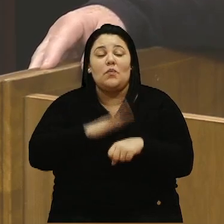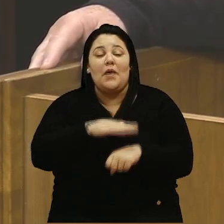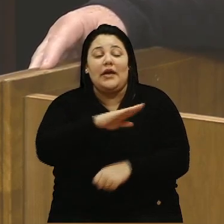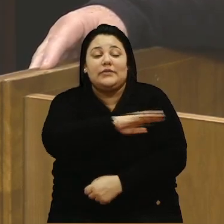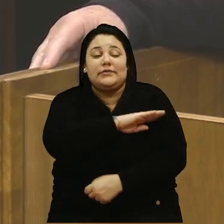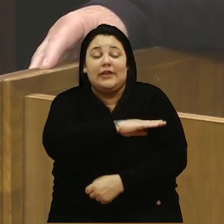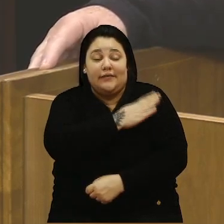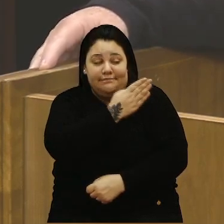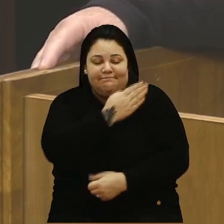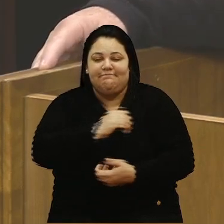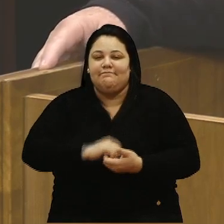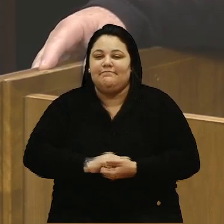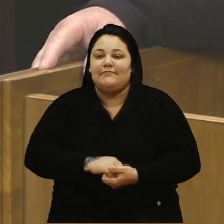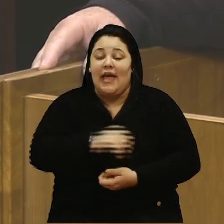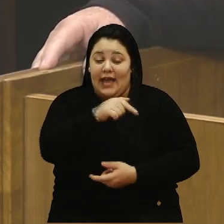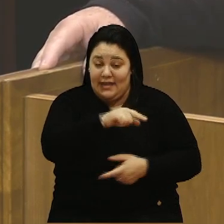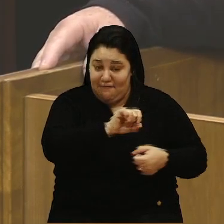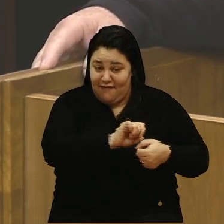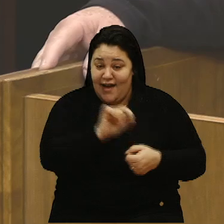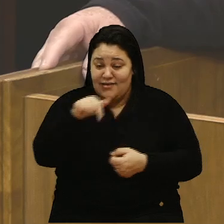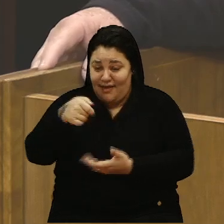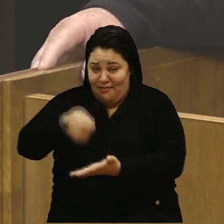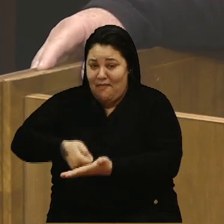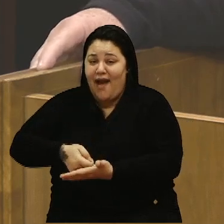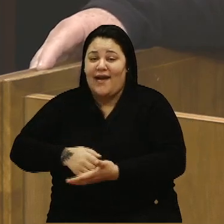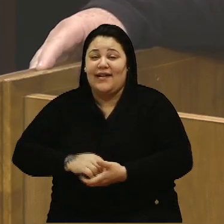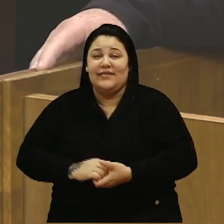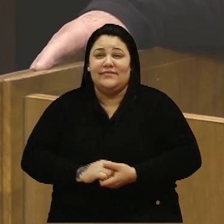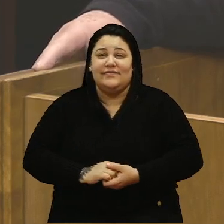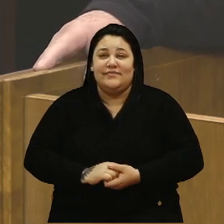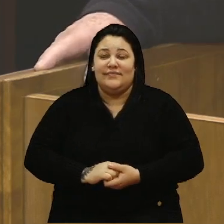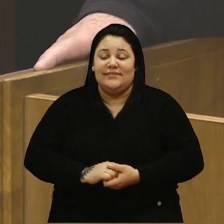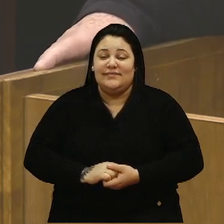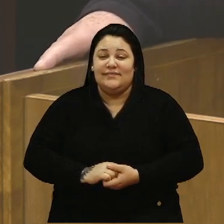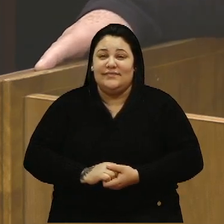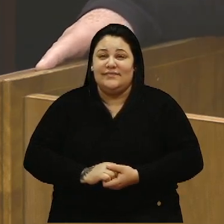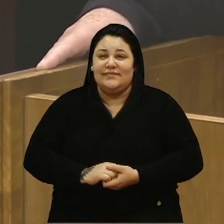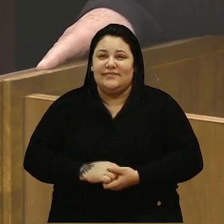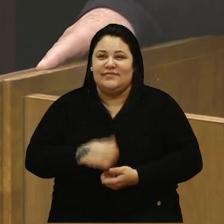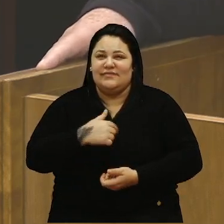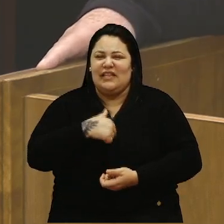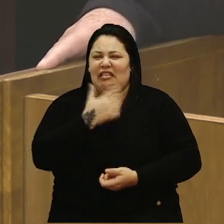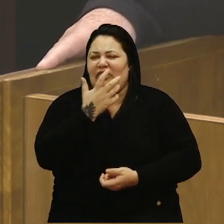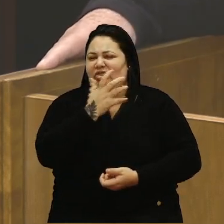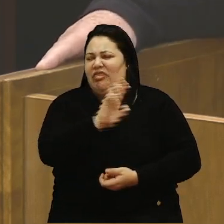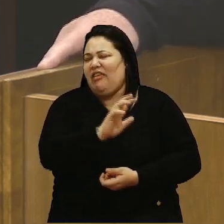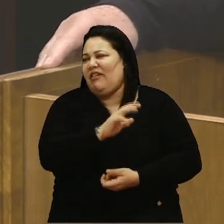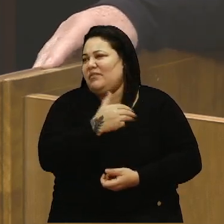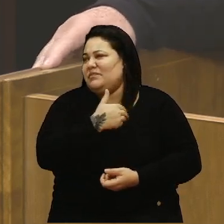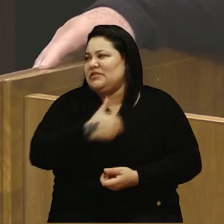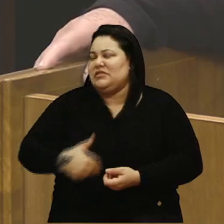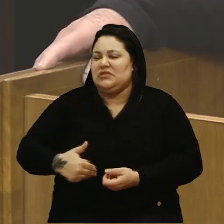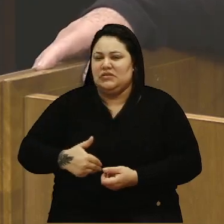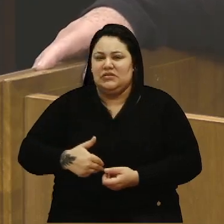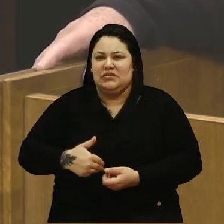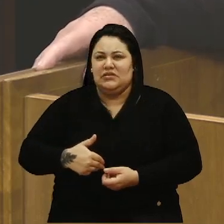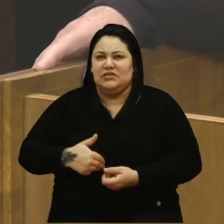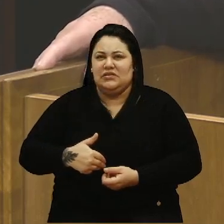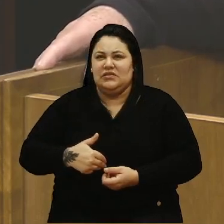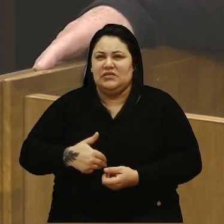Tá? Aqui se faz, aqui se paga. Tá? Por mais que odeiem o ministro